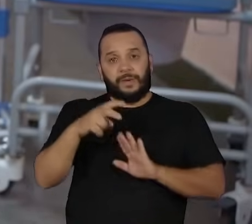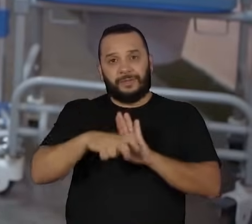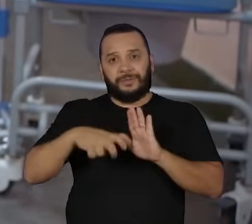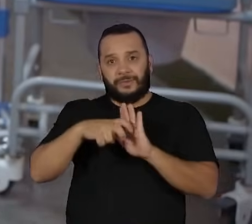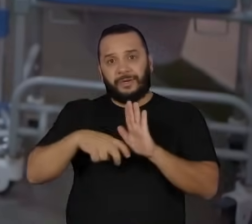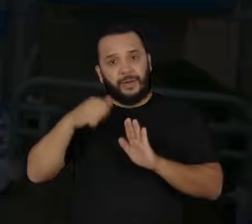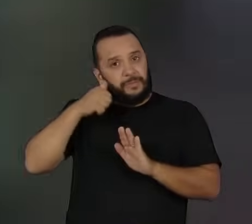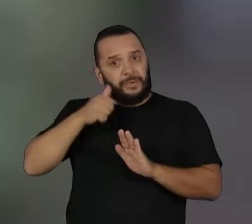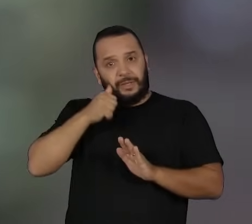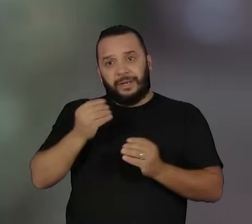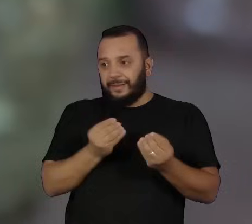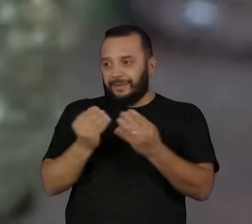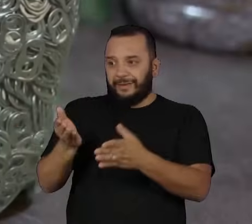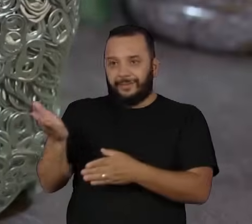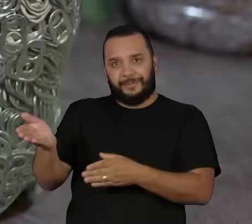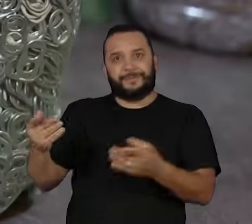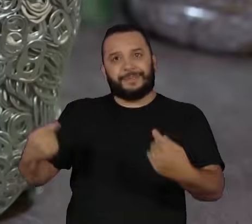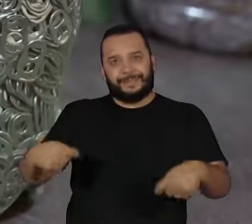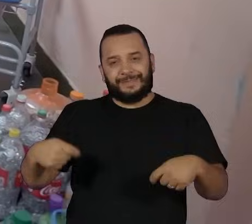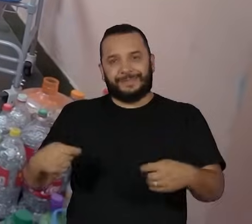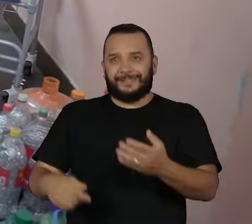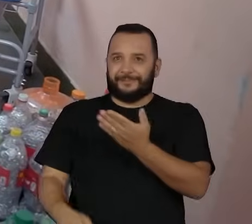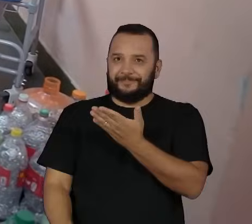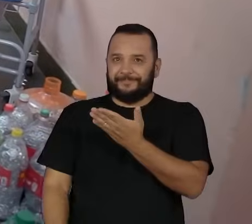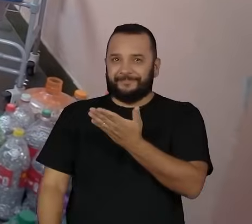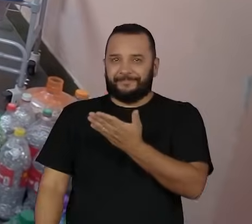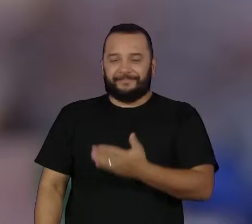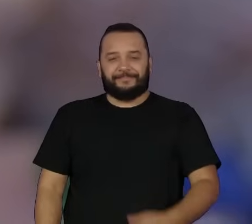estava necessitando.